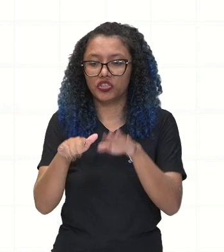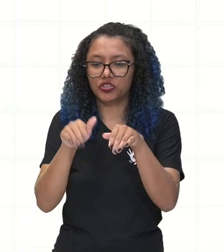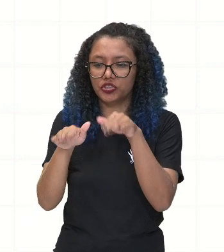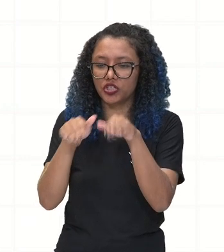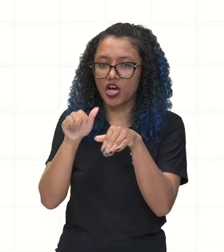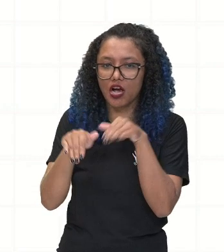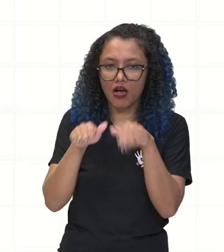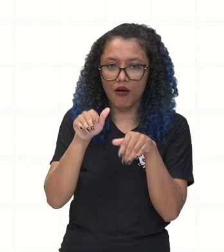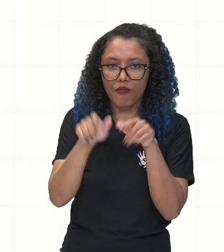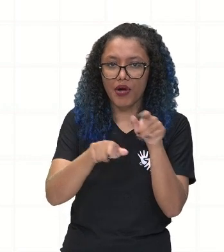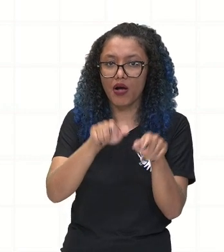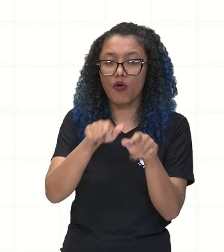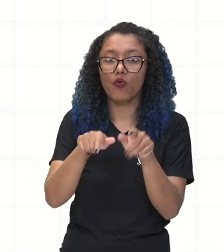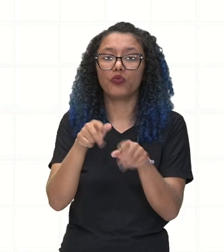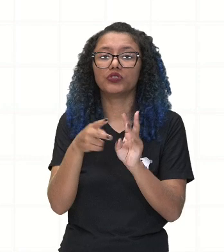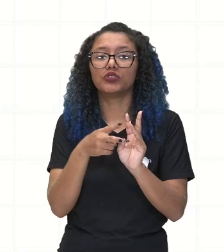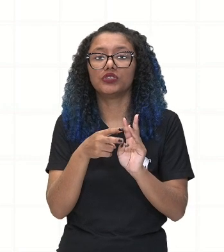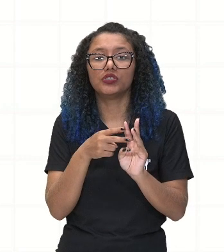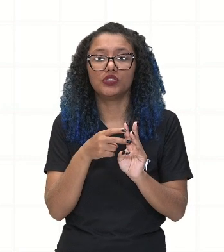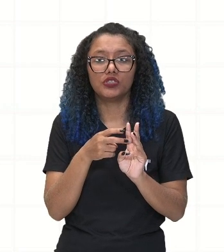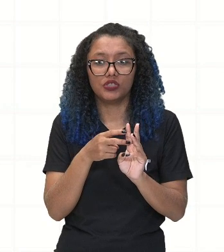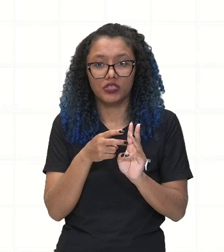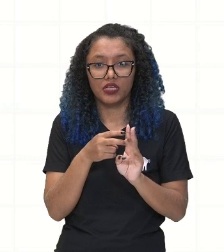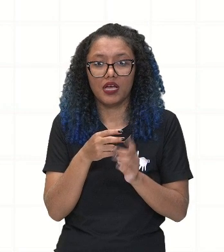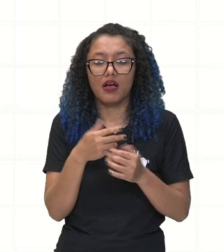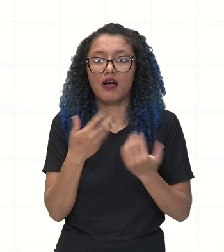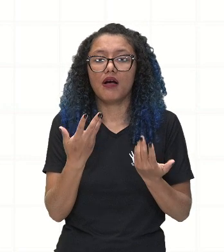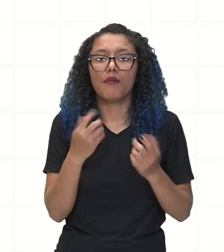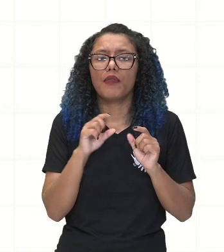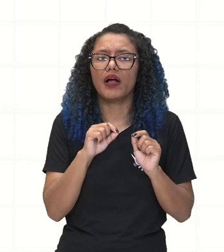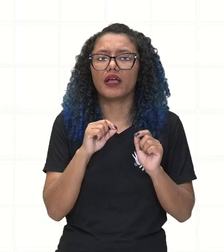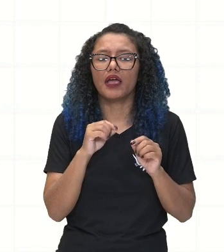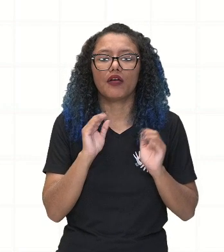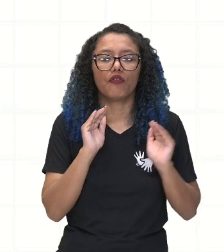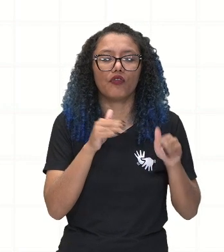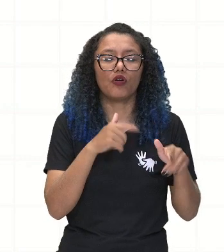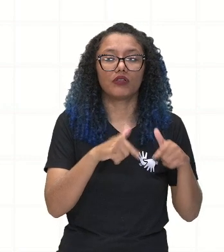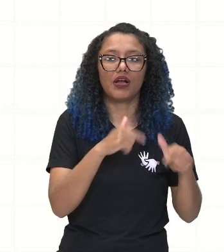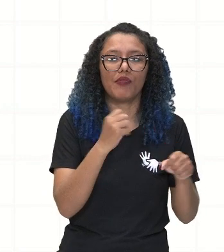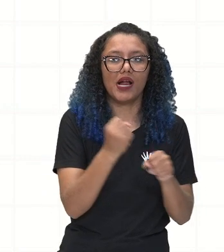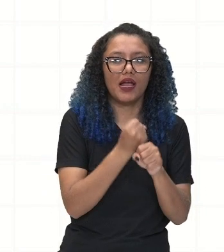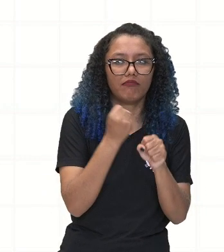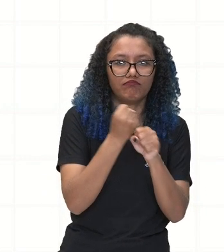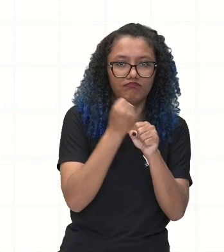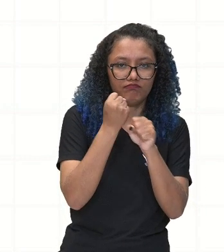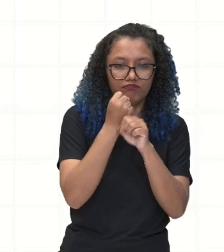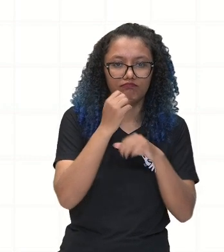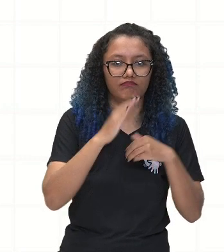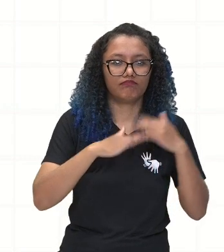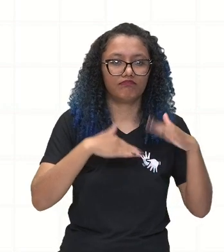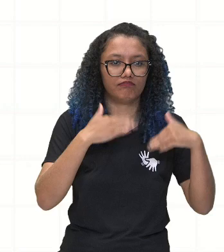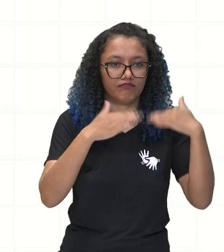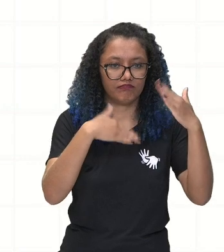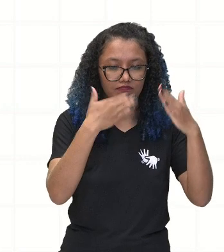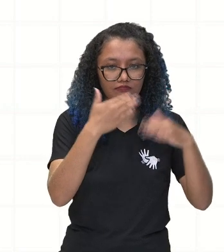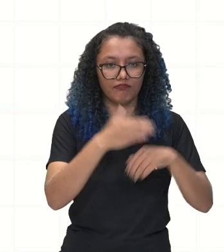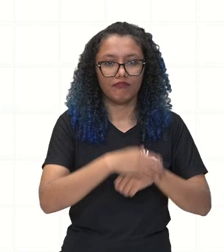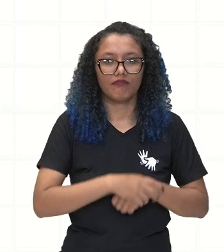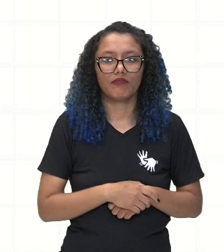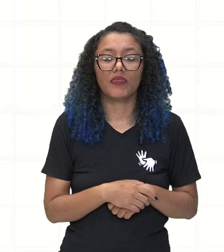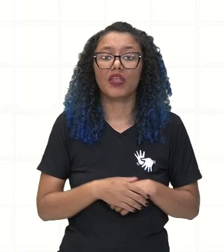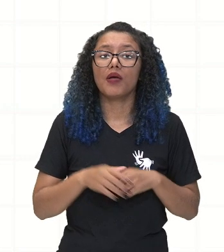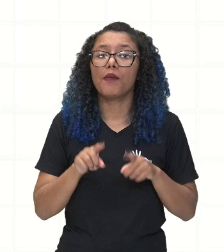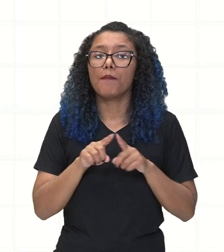algumas vezes no ano para realizarem obras públicas. A mita, desenvolvida pelos